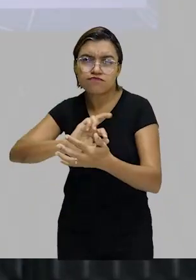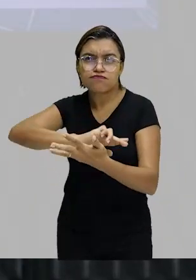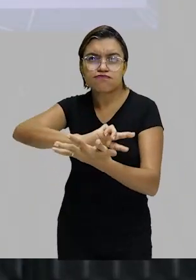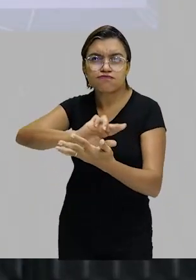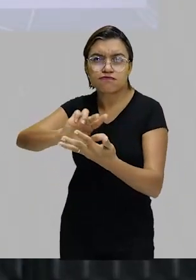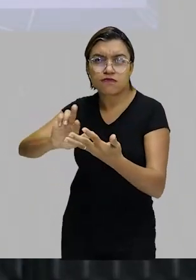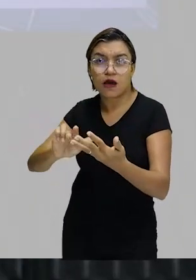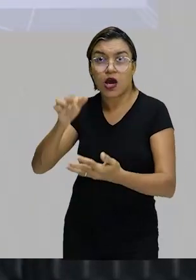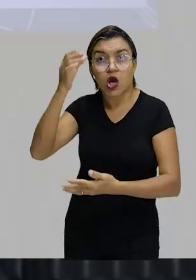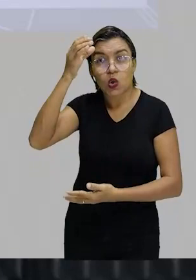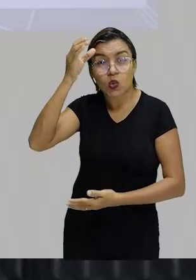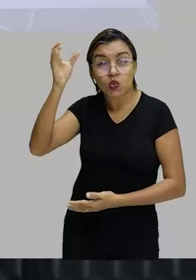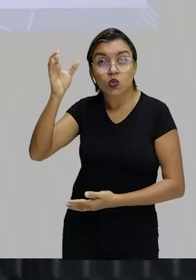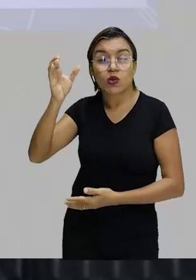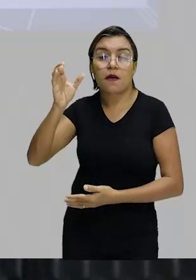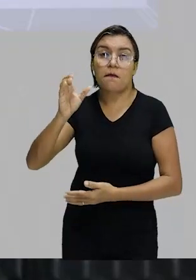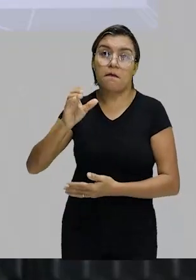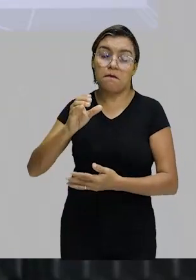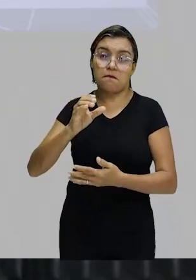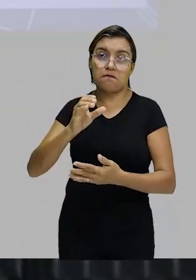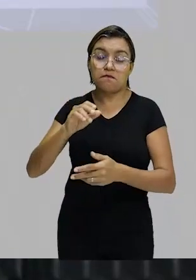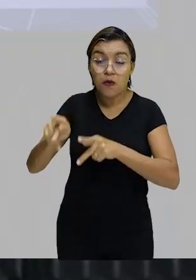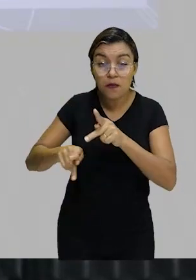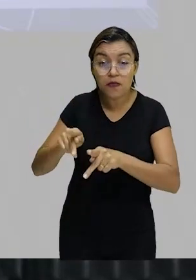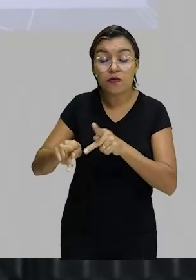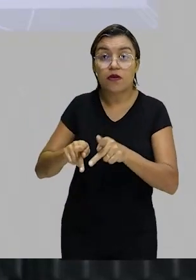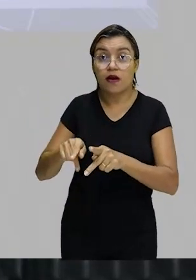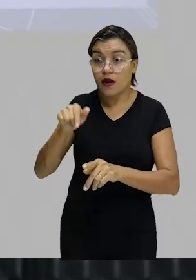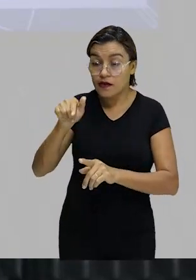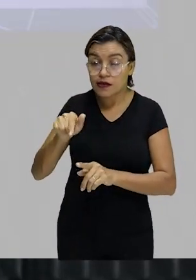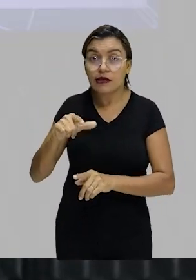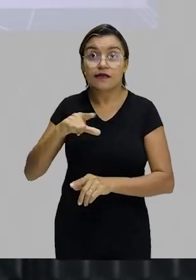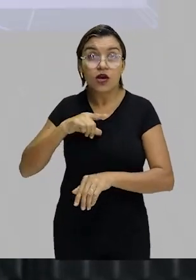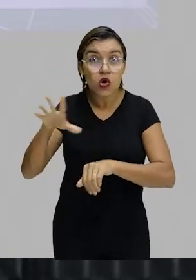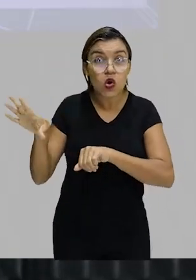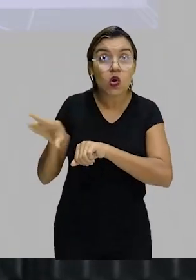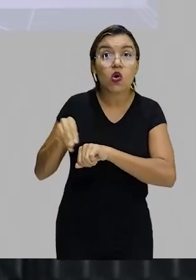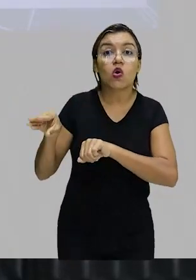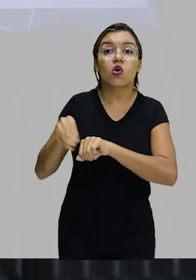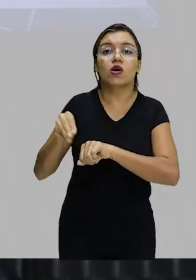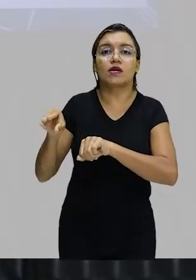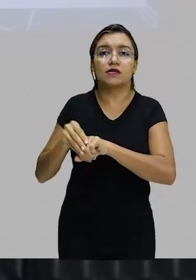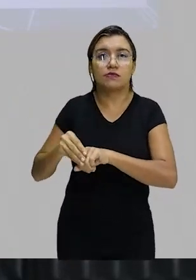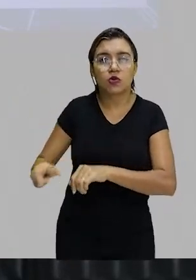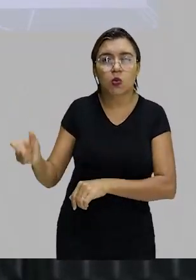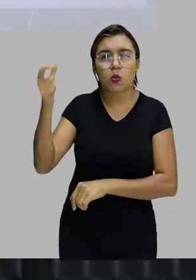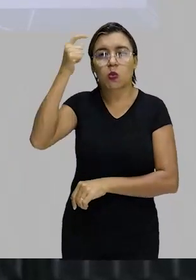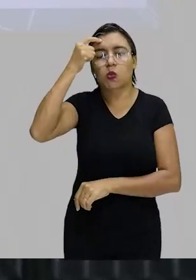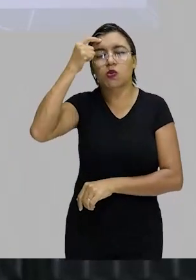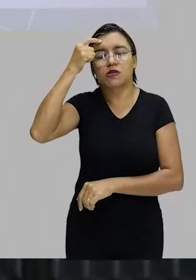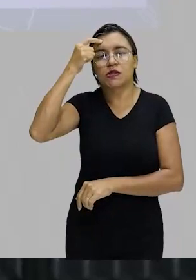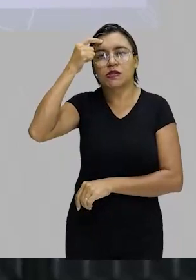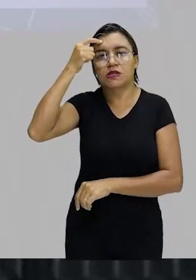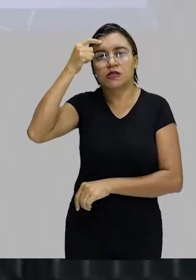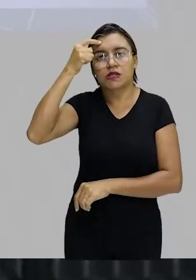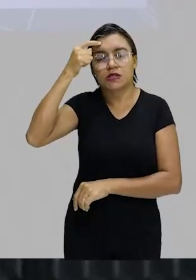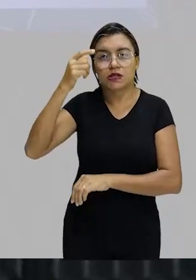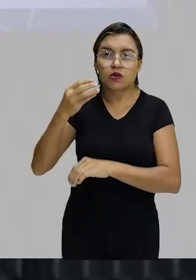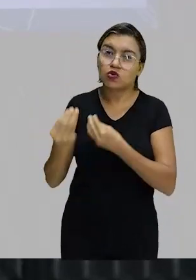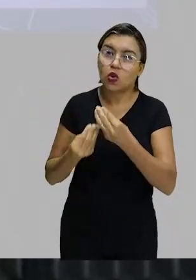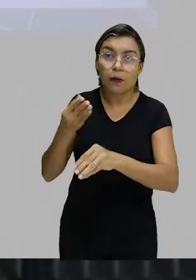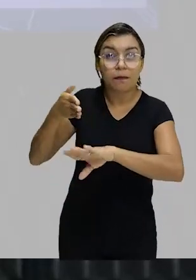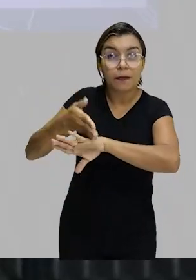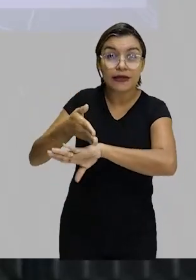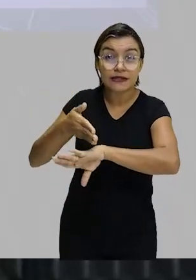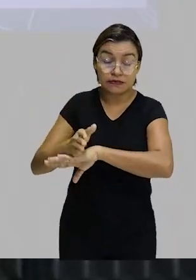cultura popular, isso promove, novamente, conhecimento, tá? Uma conscientização. Negativamente, alguns